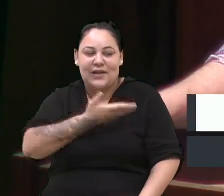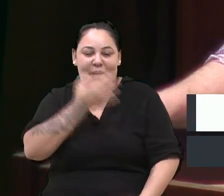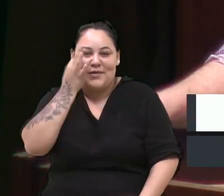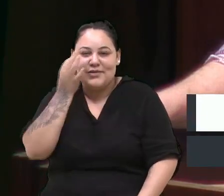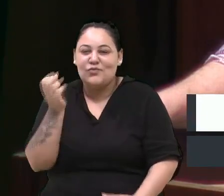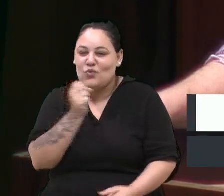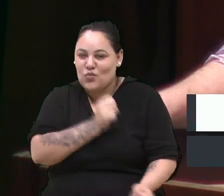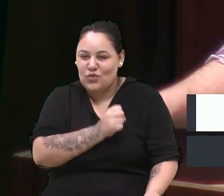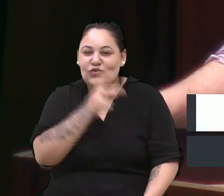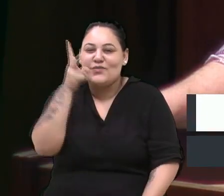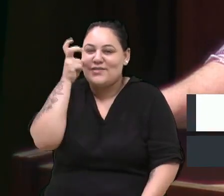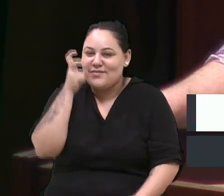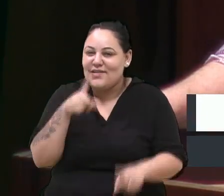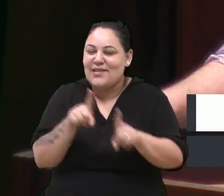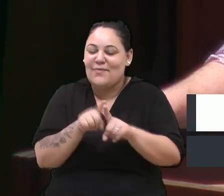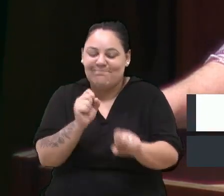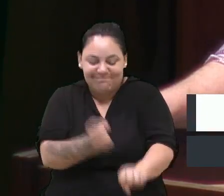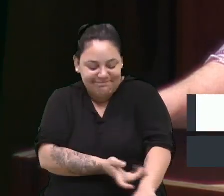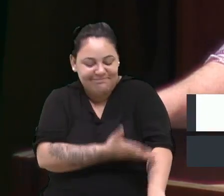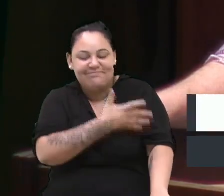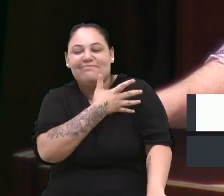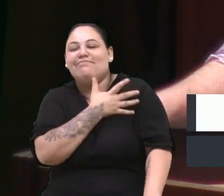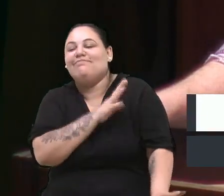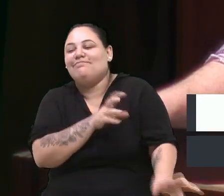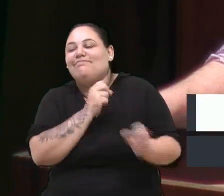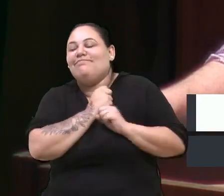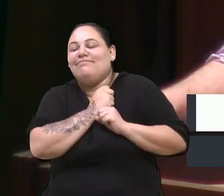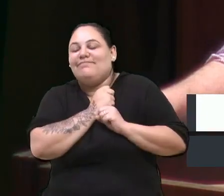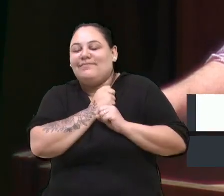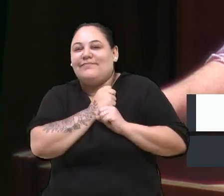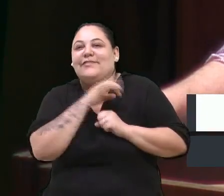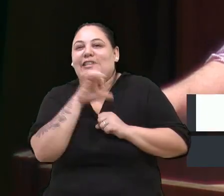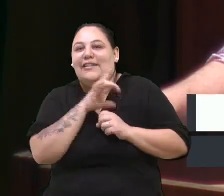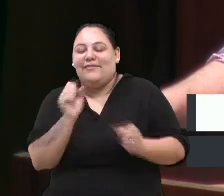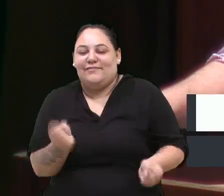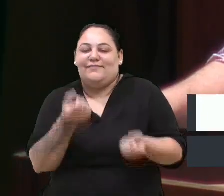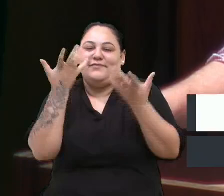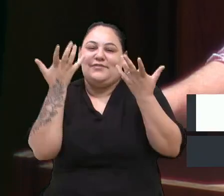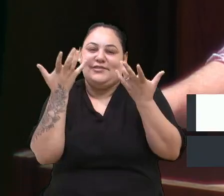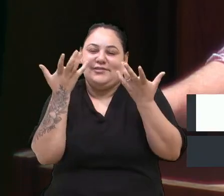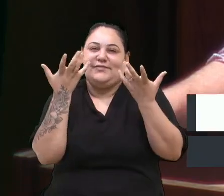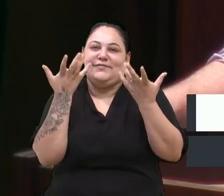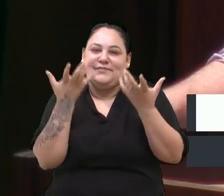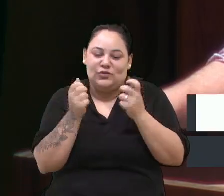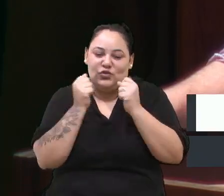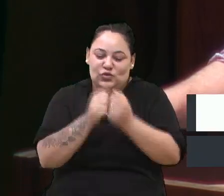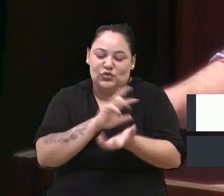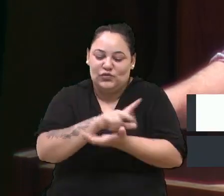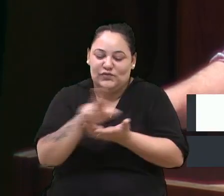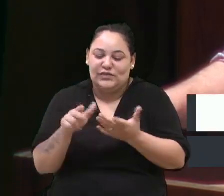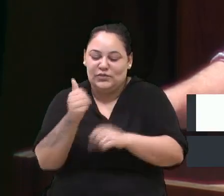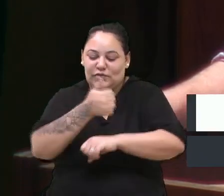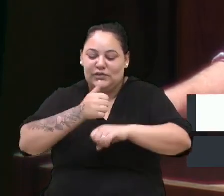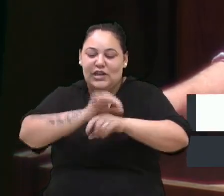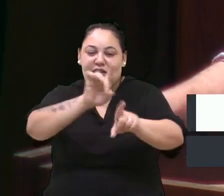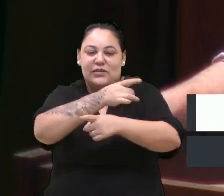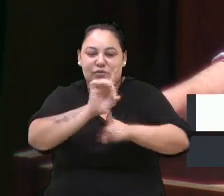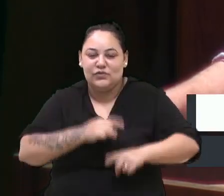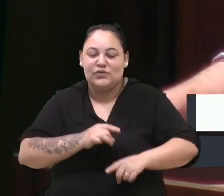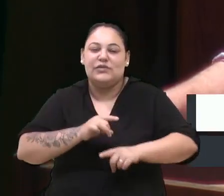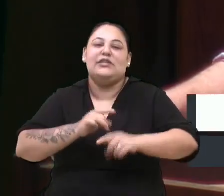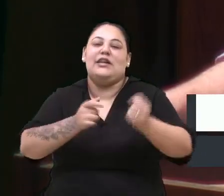né, a emoção, né, que foi aquela celebração com diversos músicos, né,